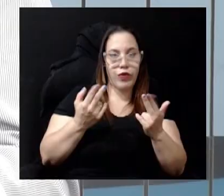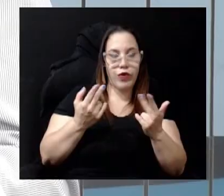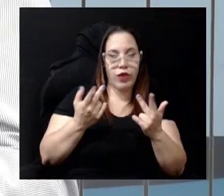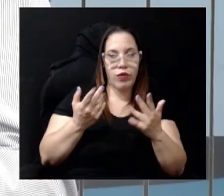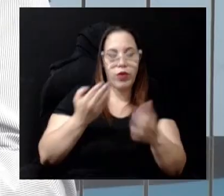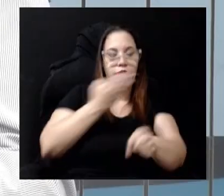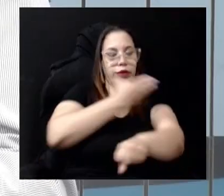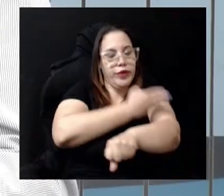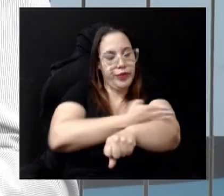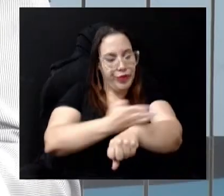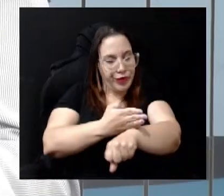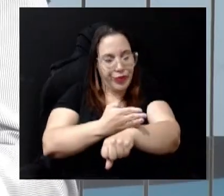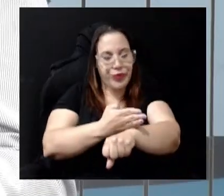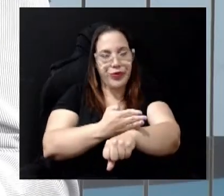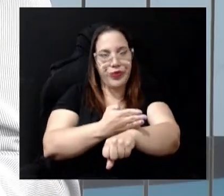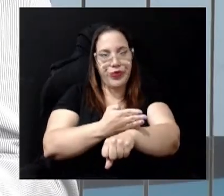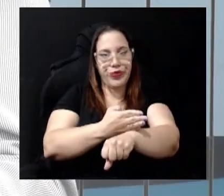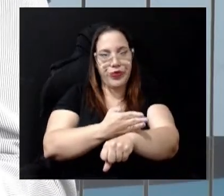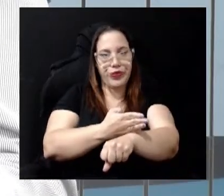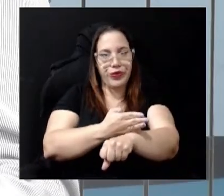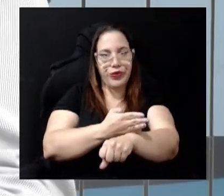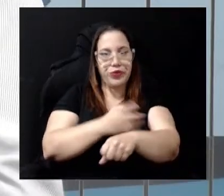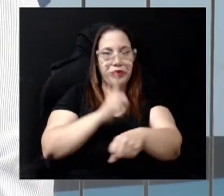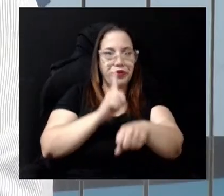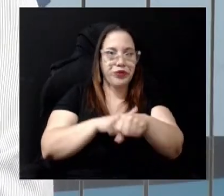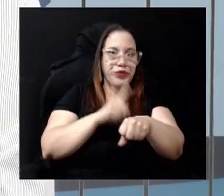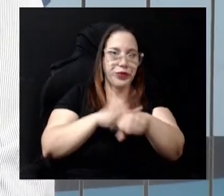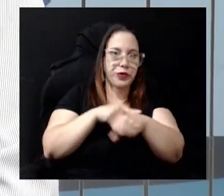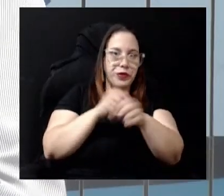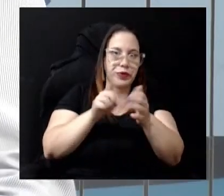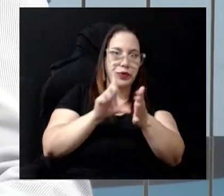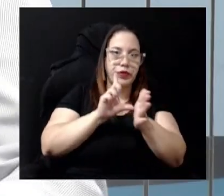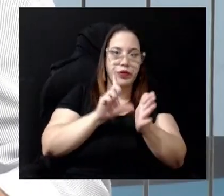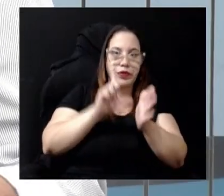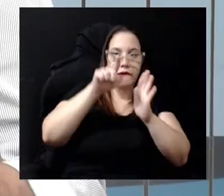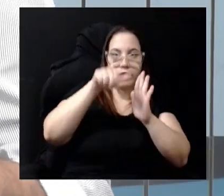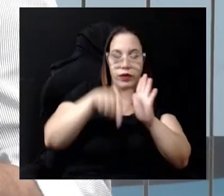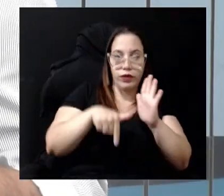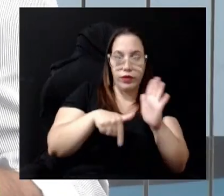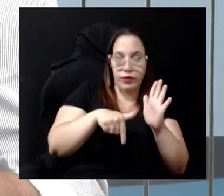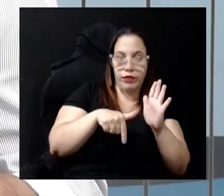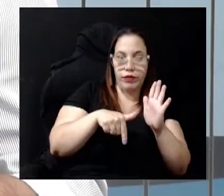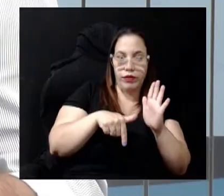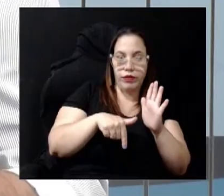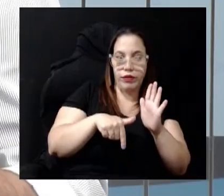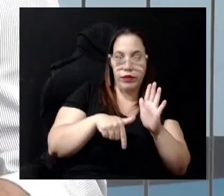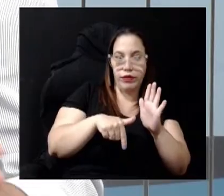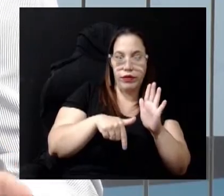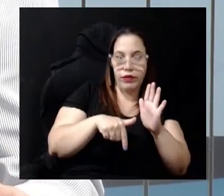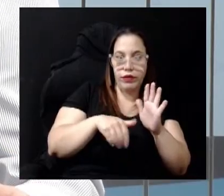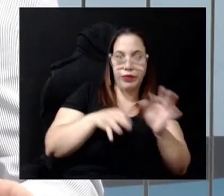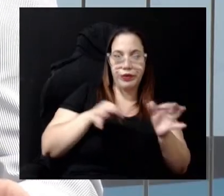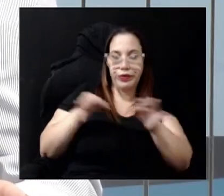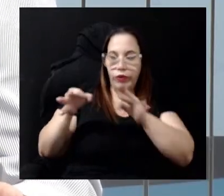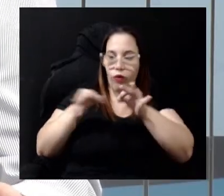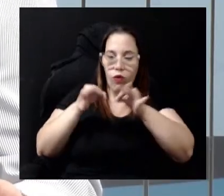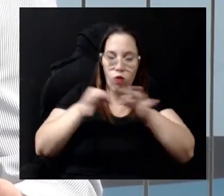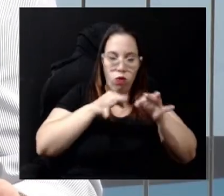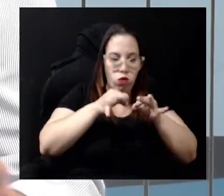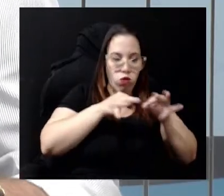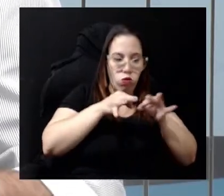Talvez olhando para o relógio 1 hora mais tarde do que era antes. E isso pressupõe uma reorganização do horário daquele